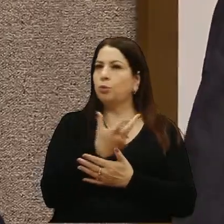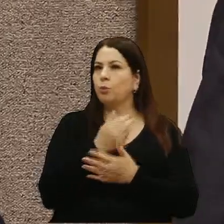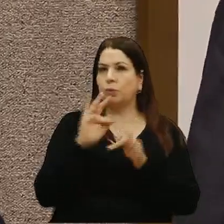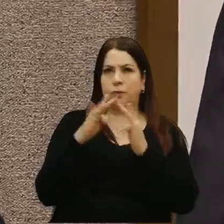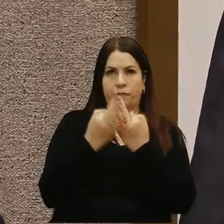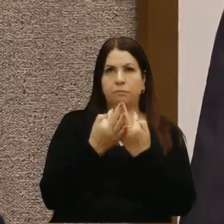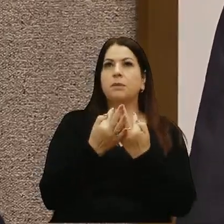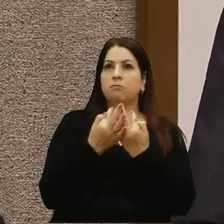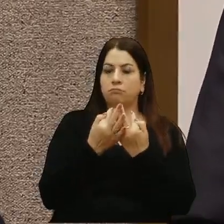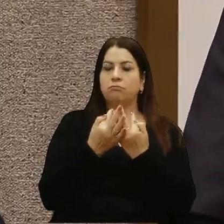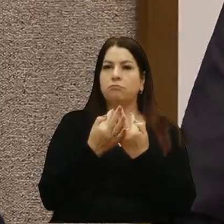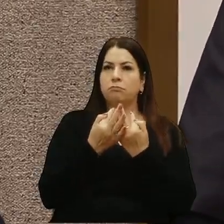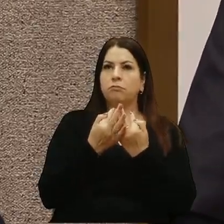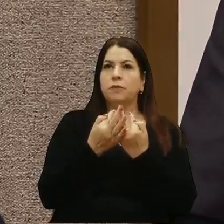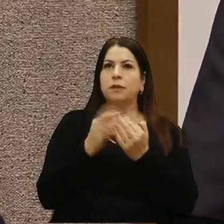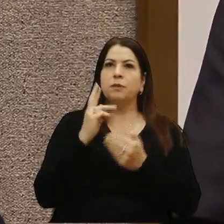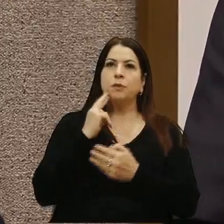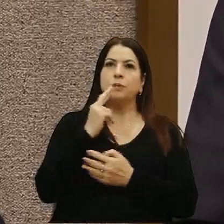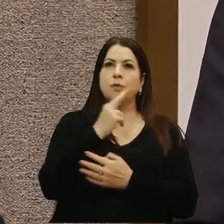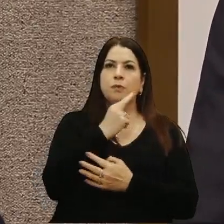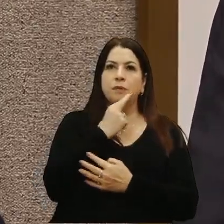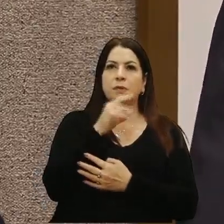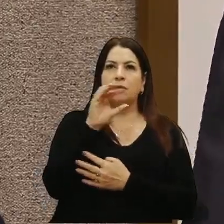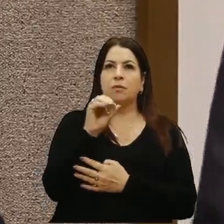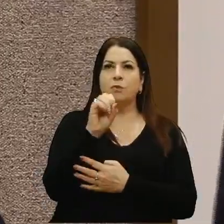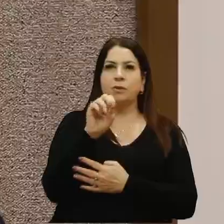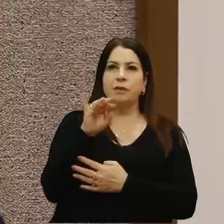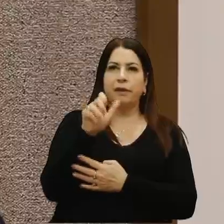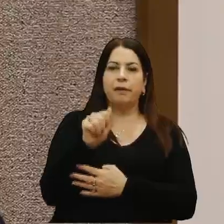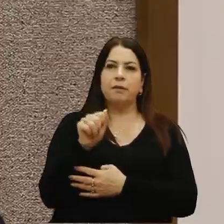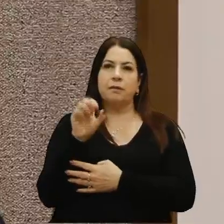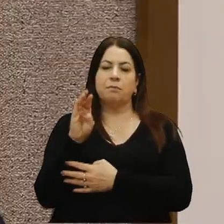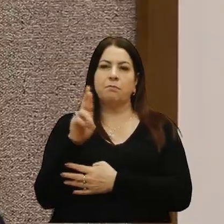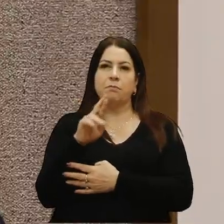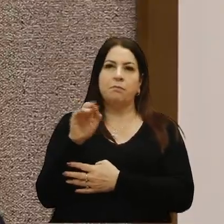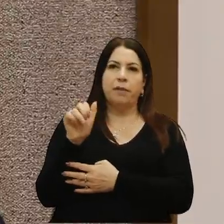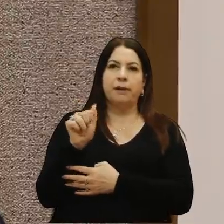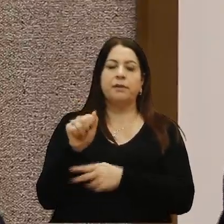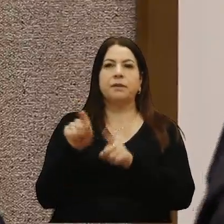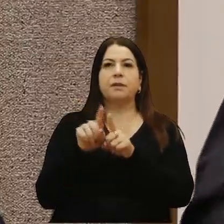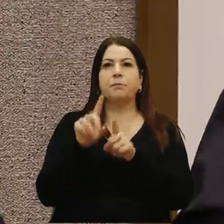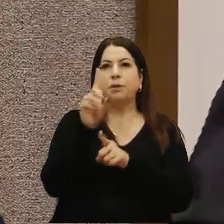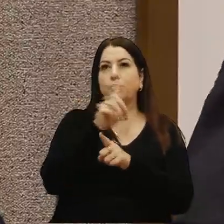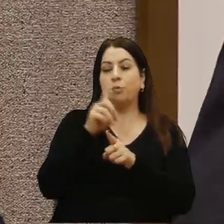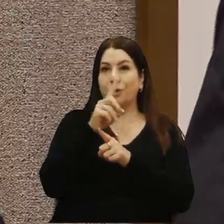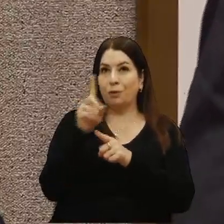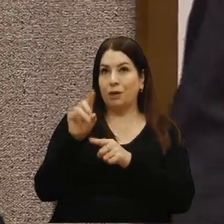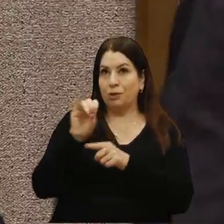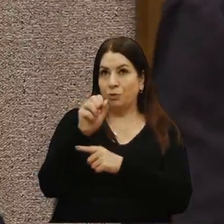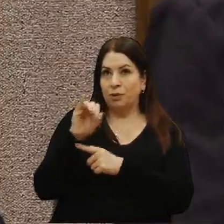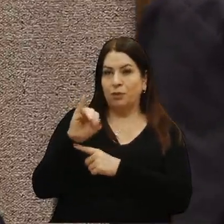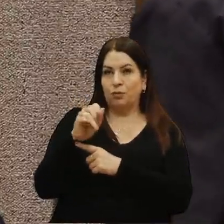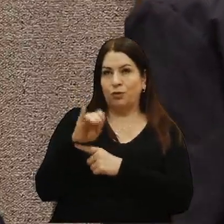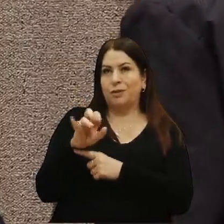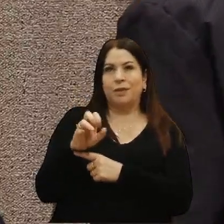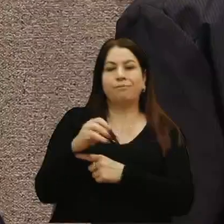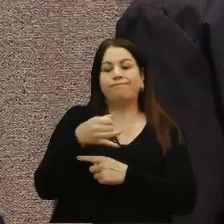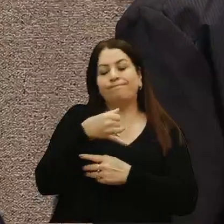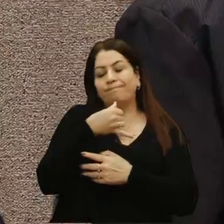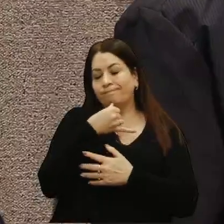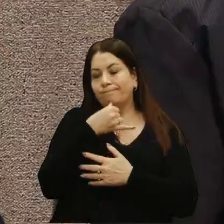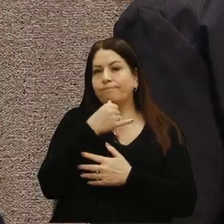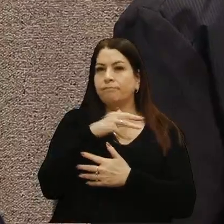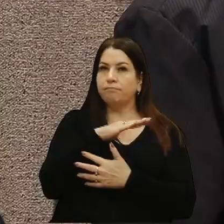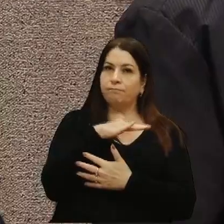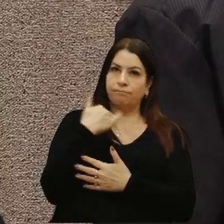todos lá do restaurante Costela na Brasa, do Domingão do São José, estamos consternados com a sua